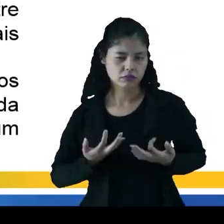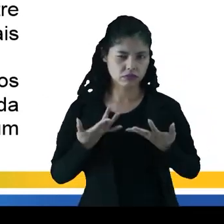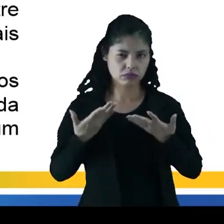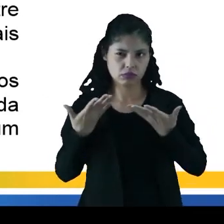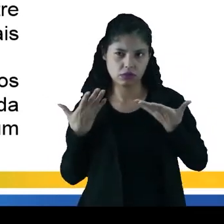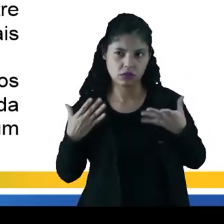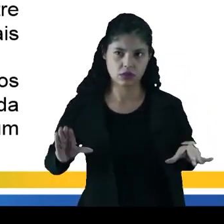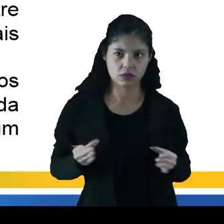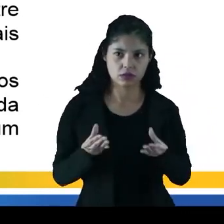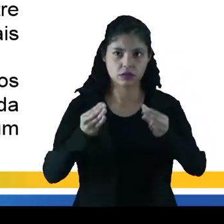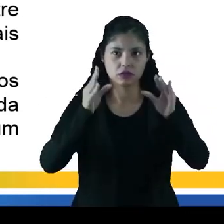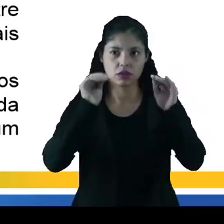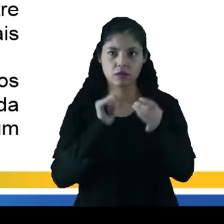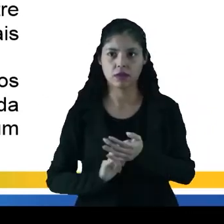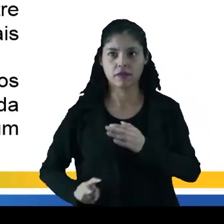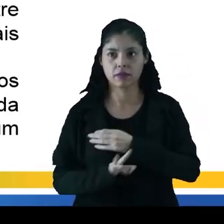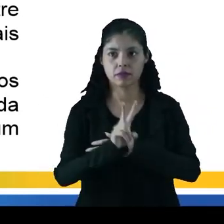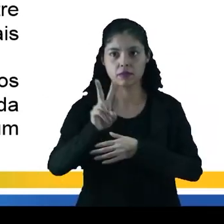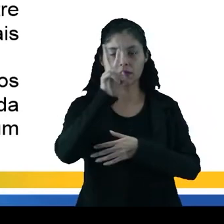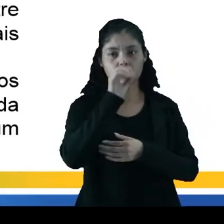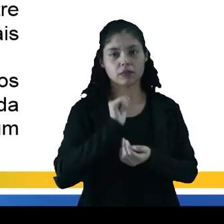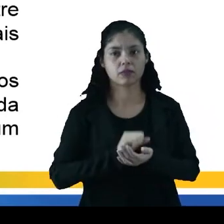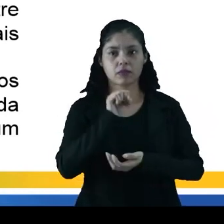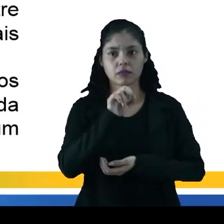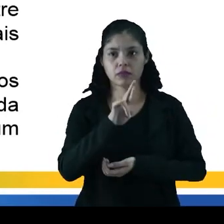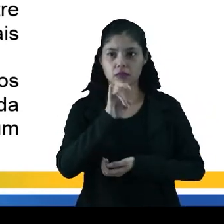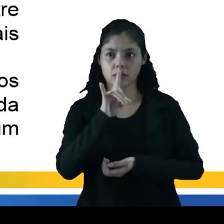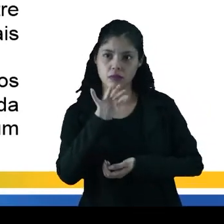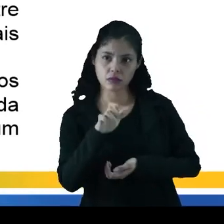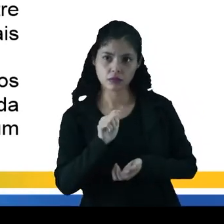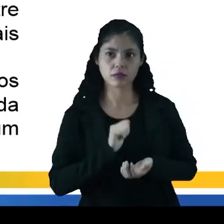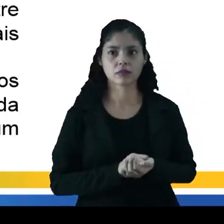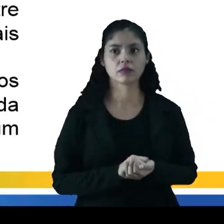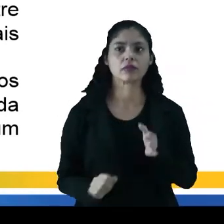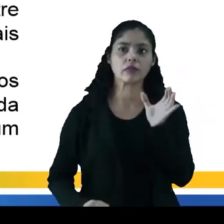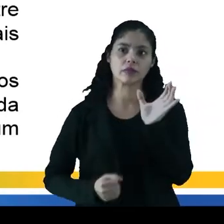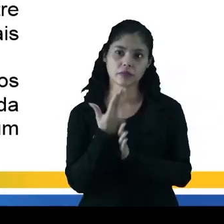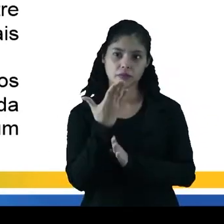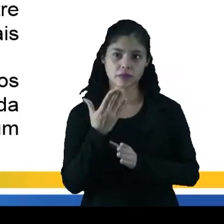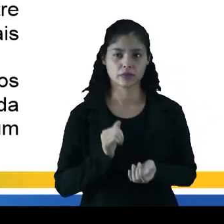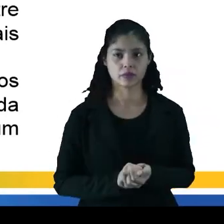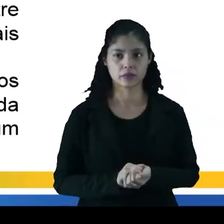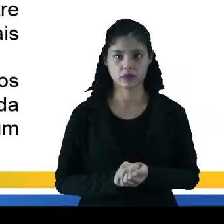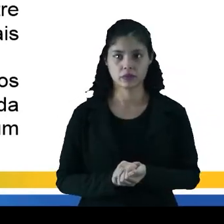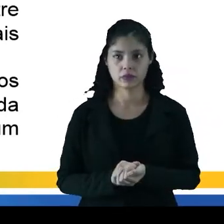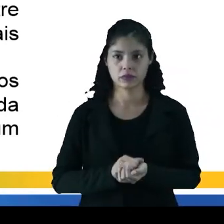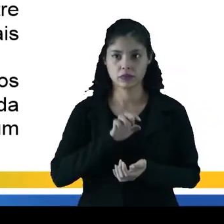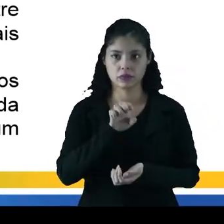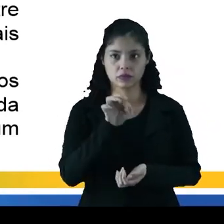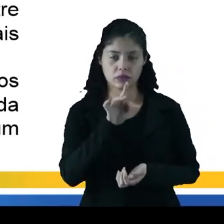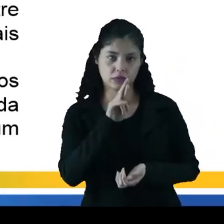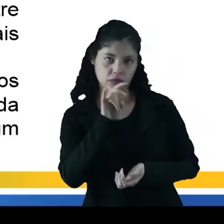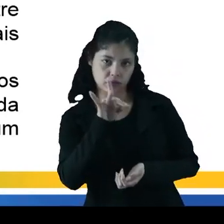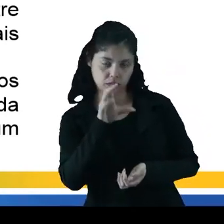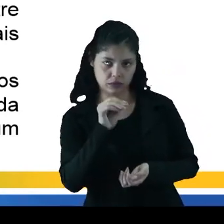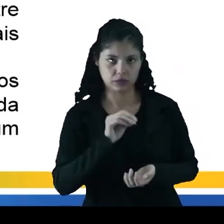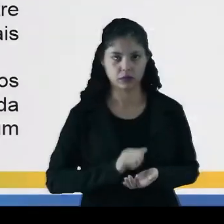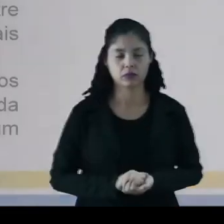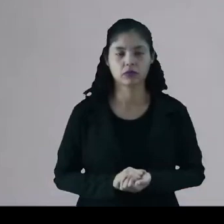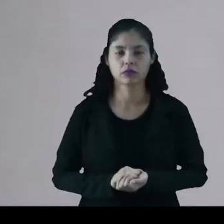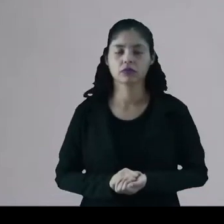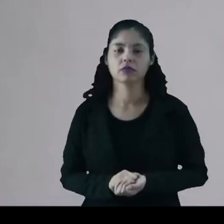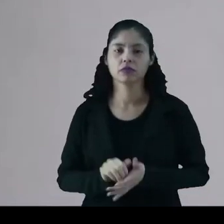da exuberância das formas, da valorização da sensorialidade e a criação de um